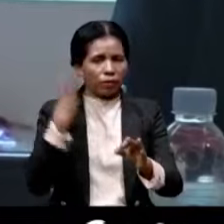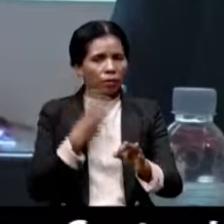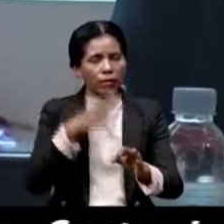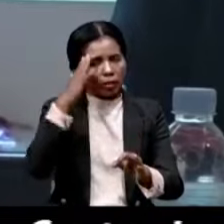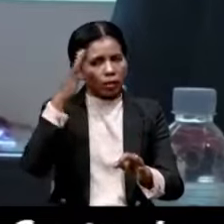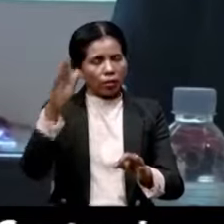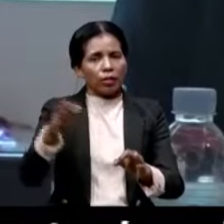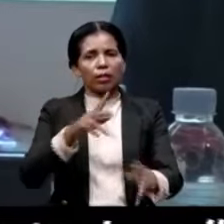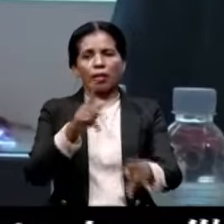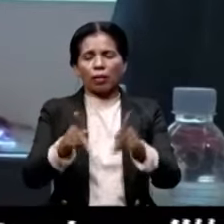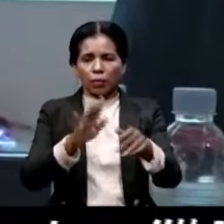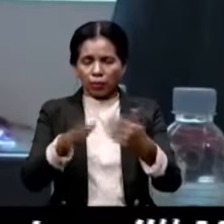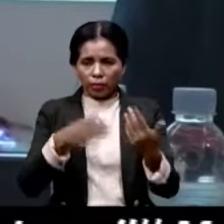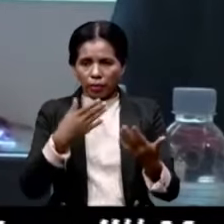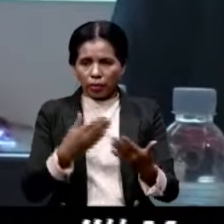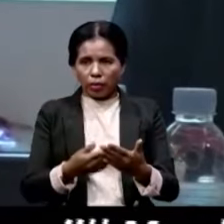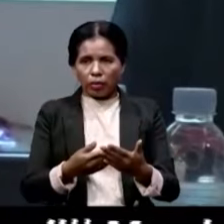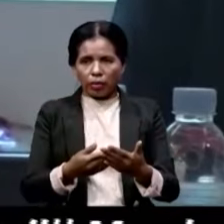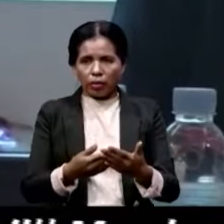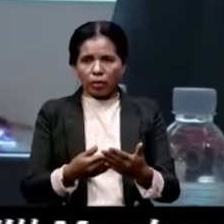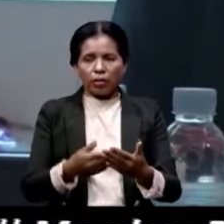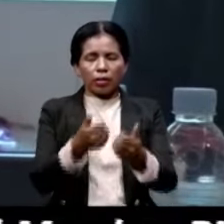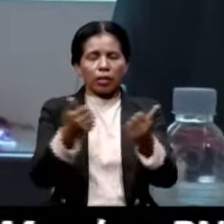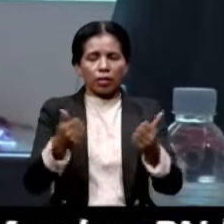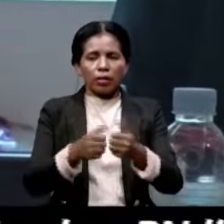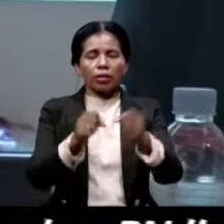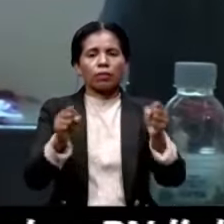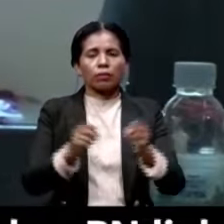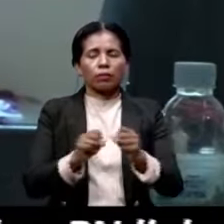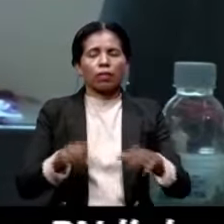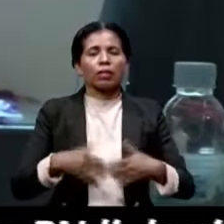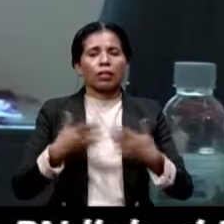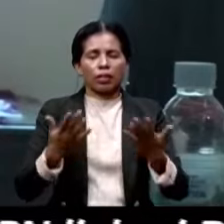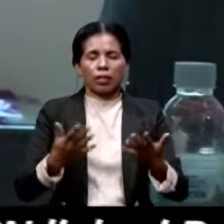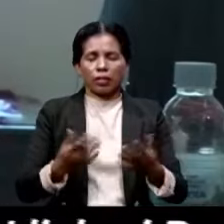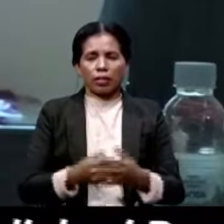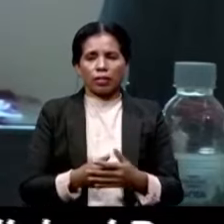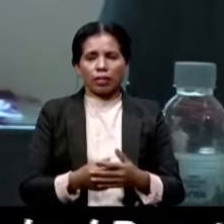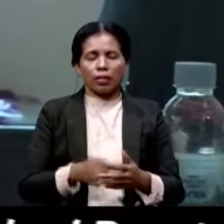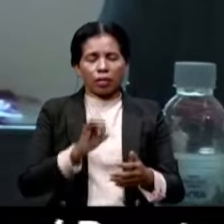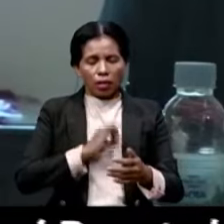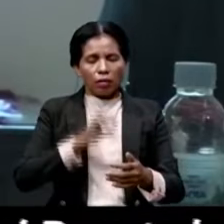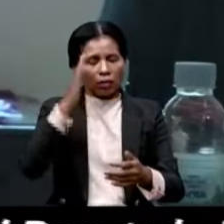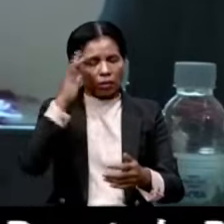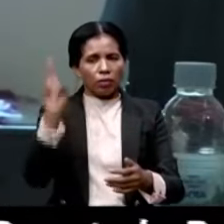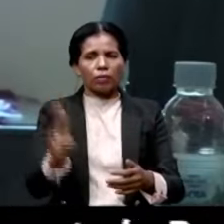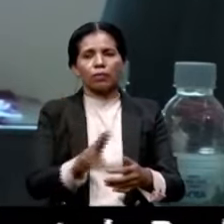a população, por idade e aldeia, os sucos nem a luta. Também na